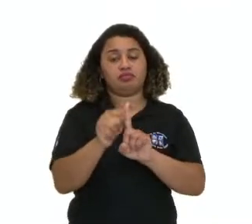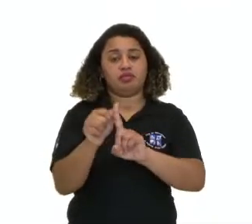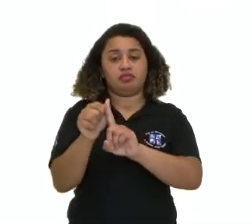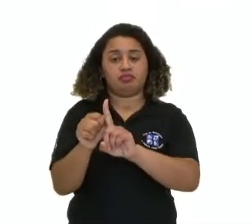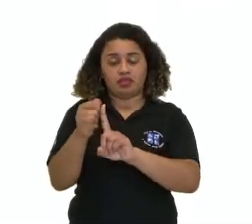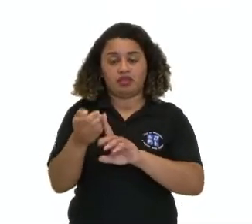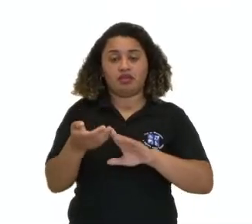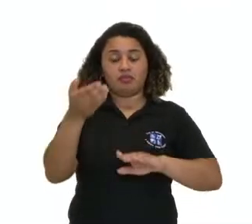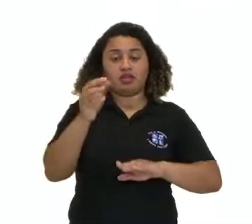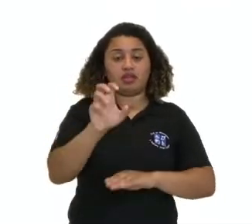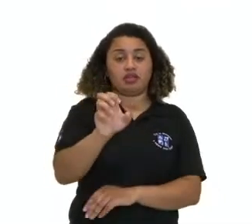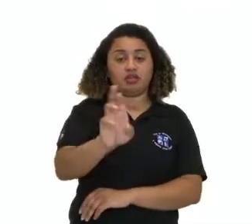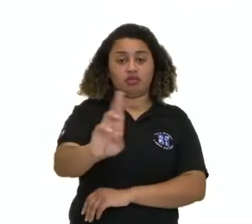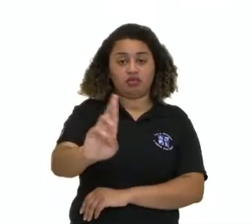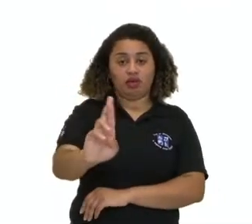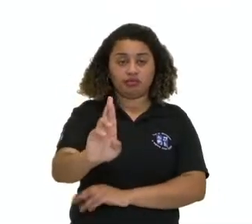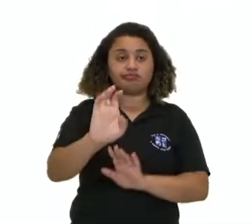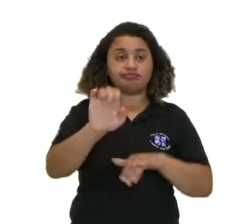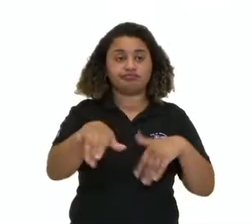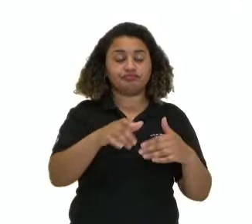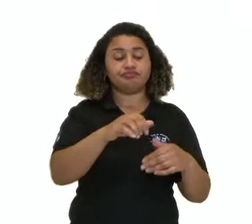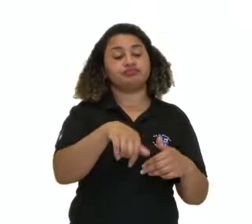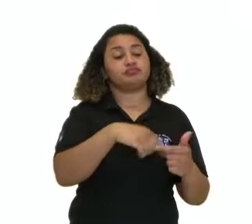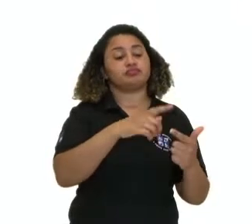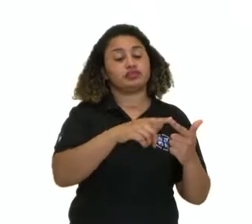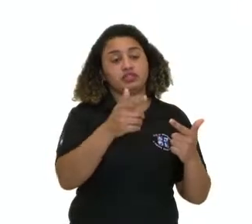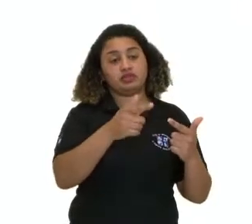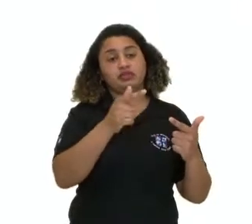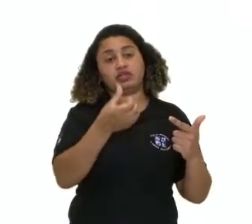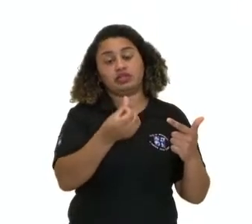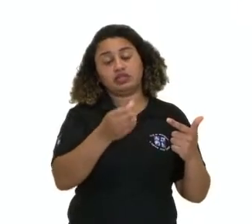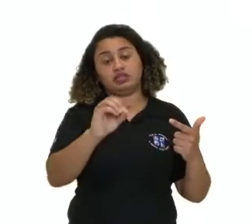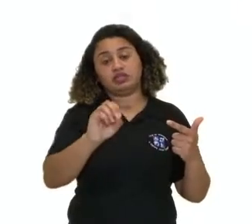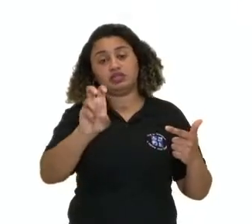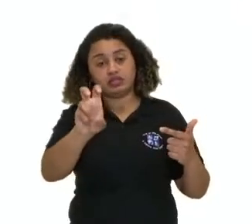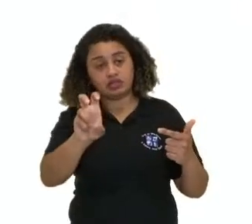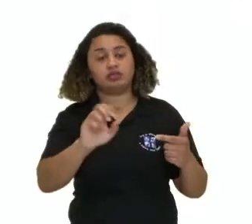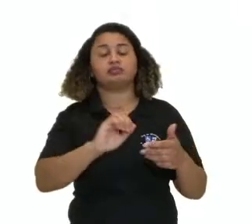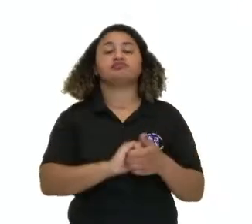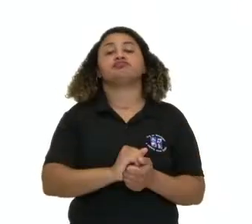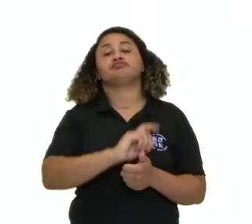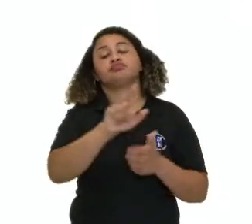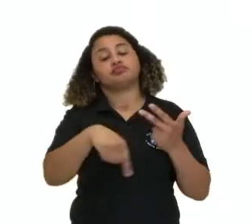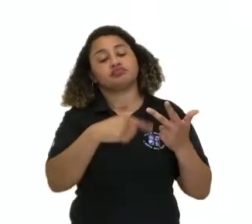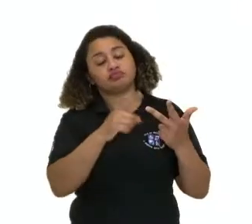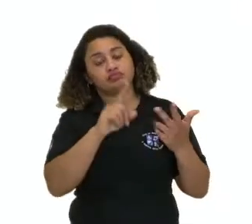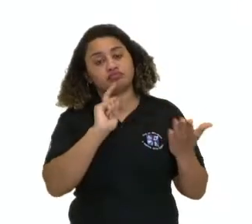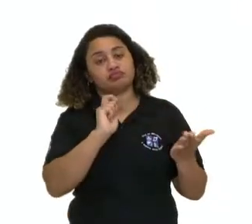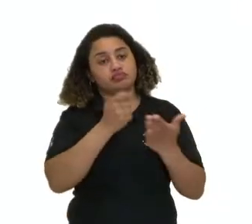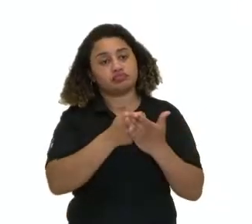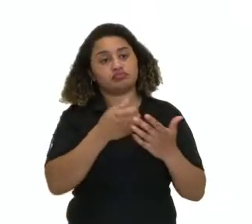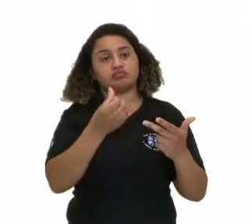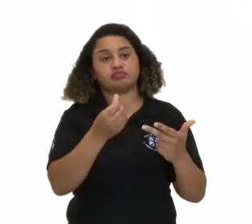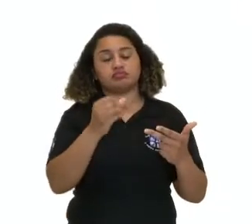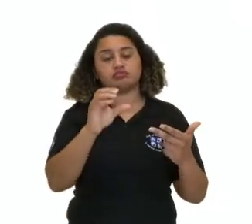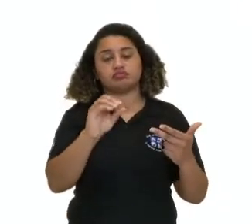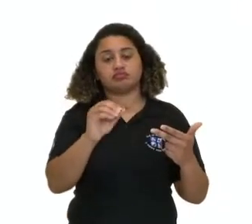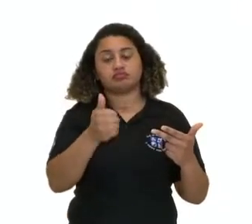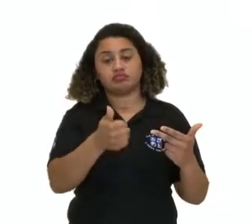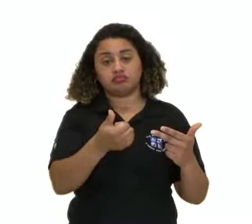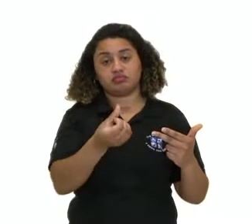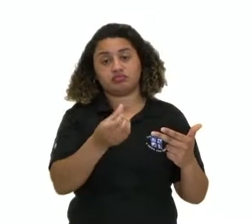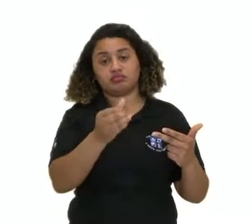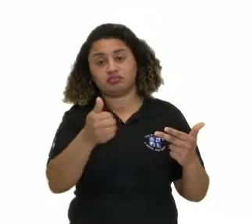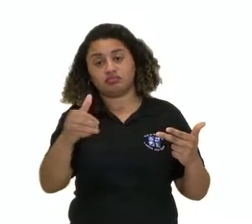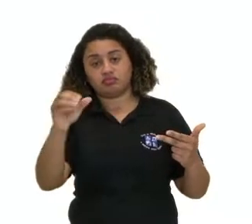vai aumentar R$ 5,00. Então, a segunda parcela é de R$ 605,00. A terceira, de